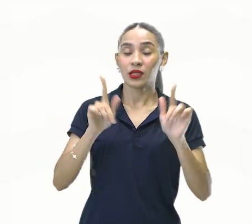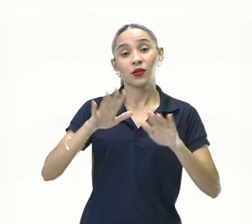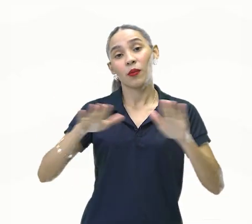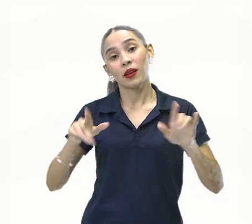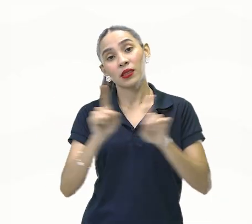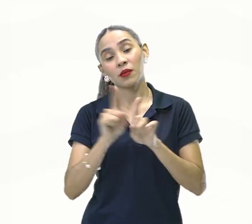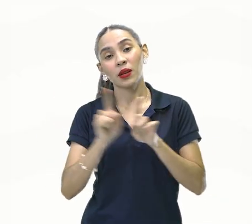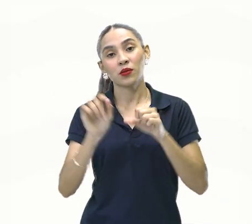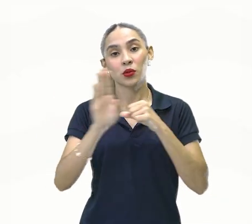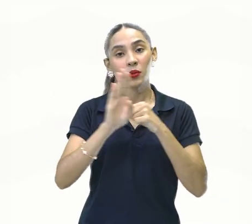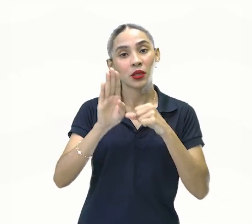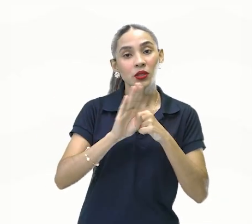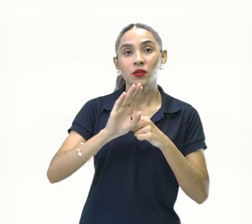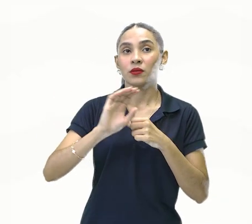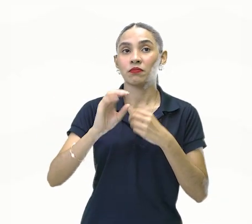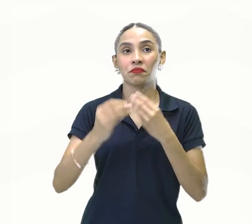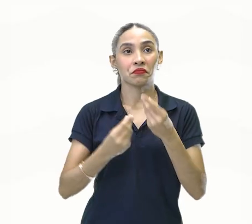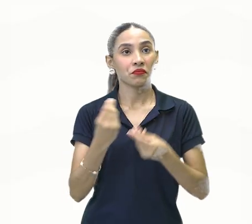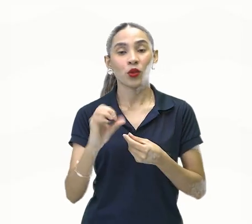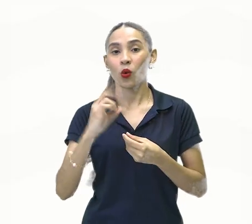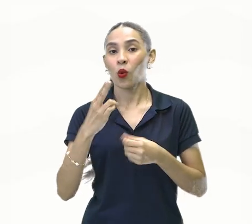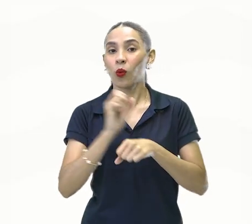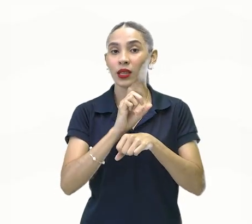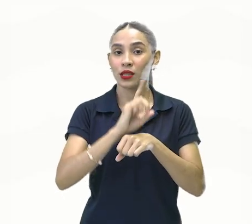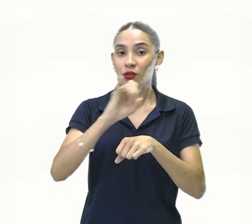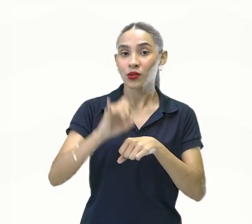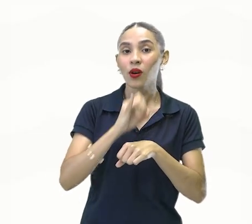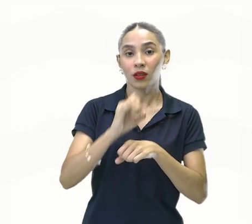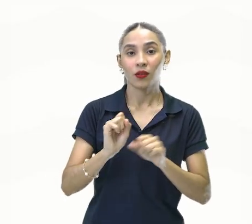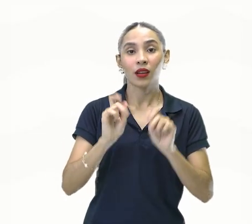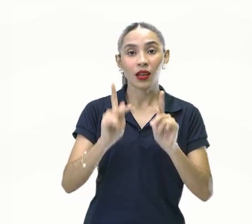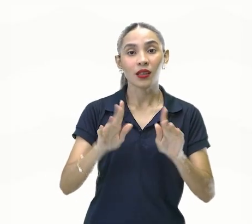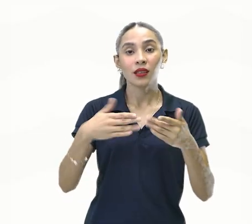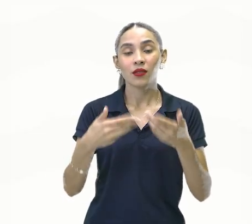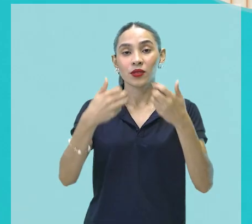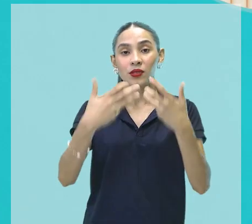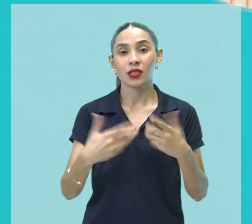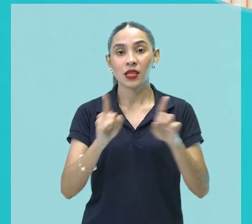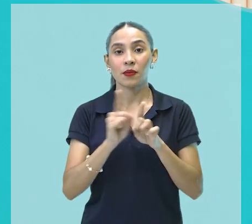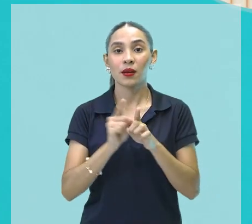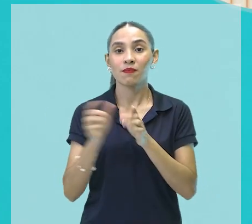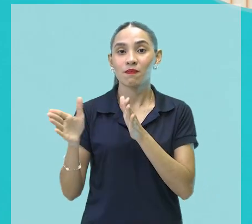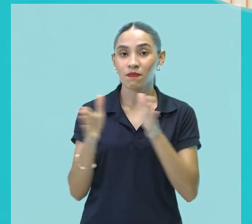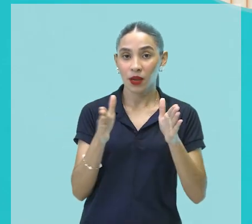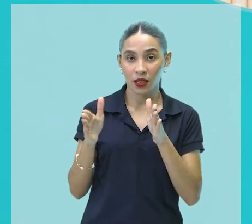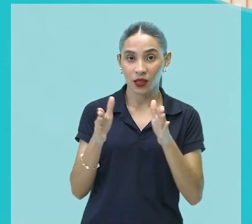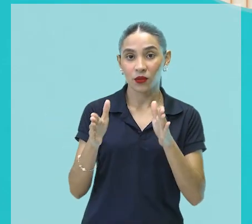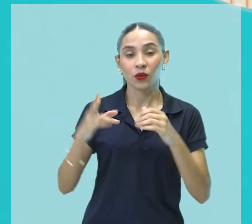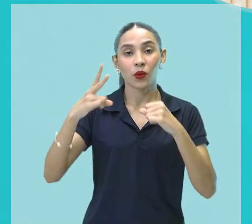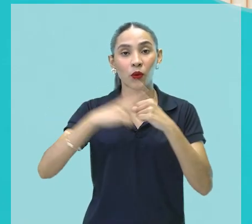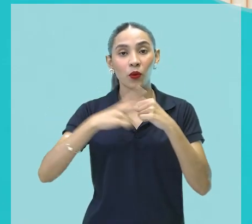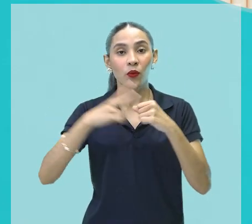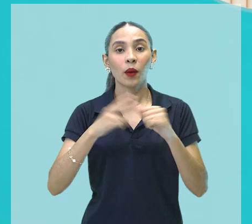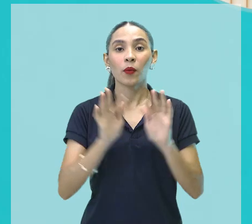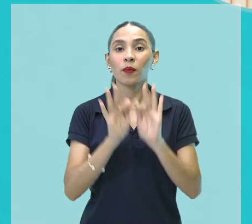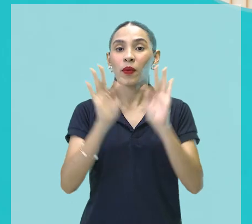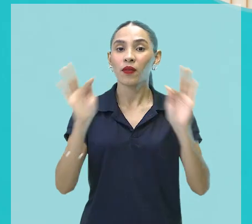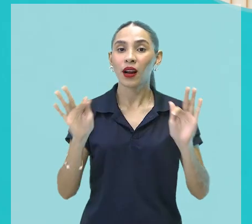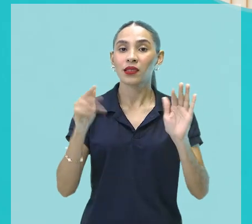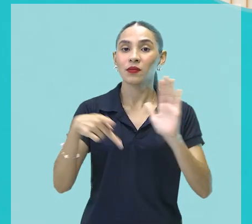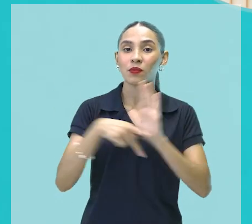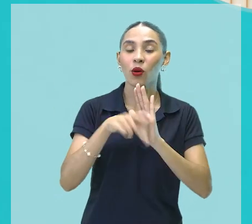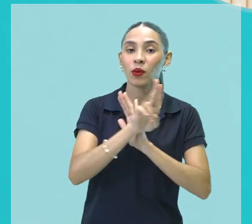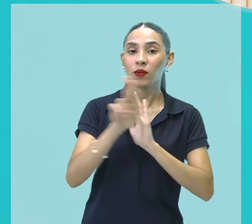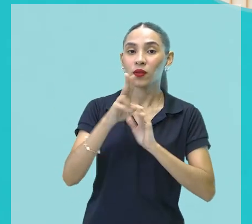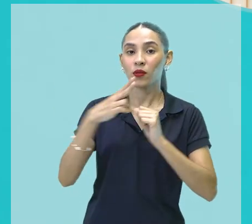um substantivo ou um adjetivo, tá? Então, quando a gente fala em tempo, quando o verbo, né, uma forma nominal do